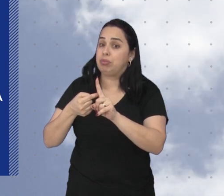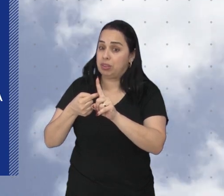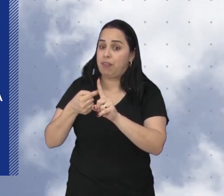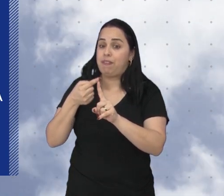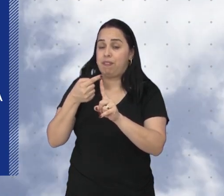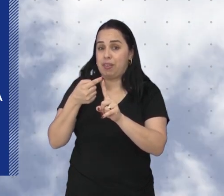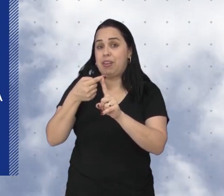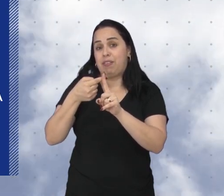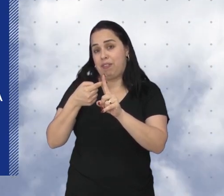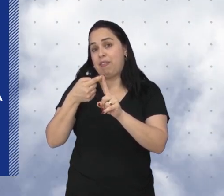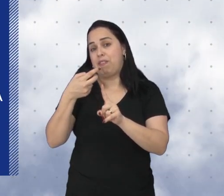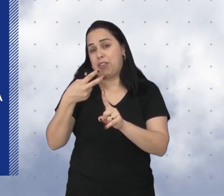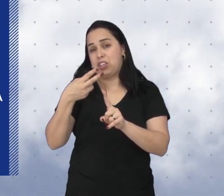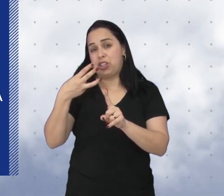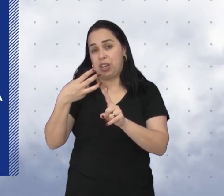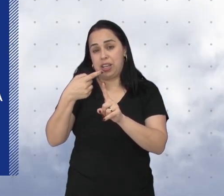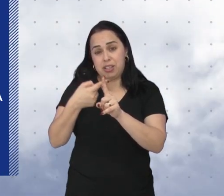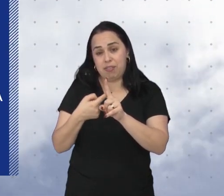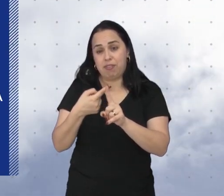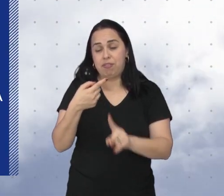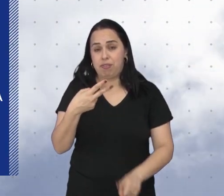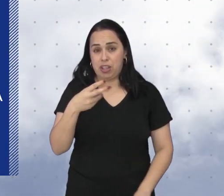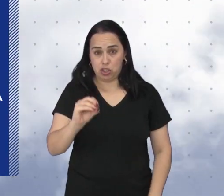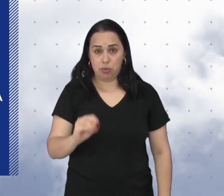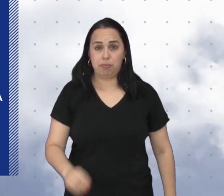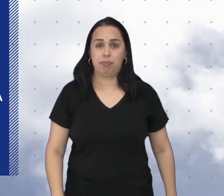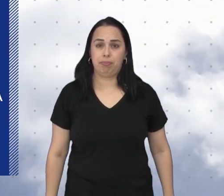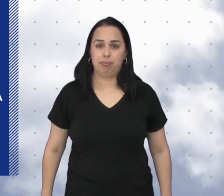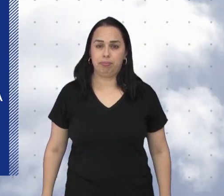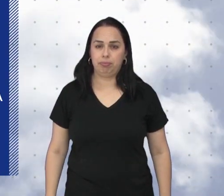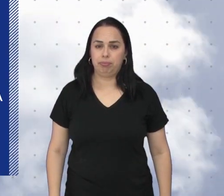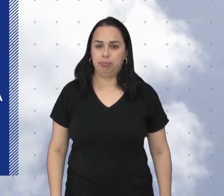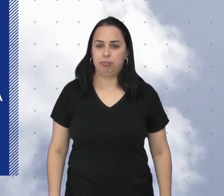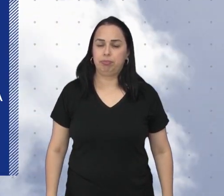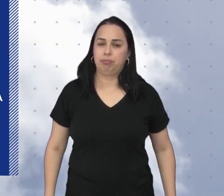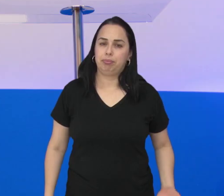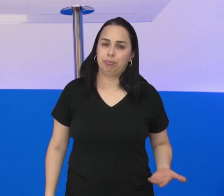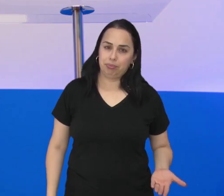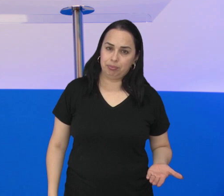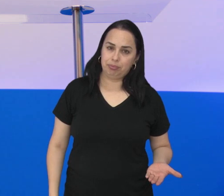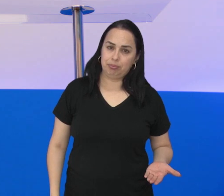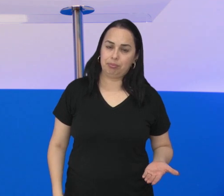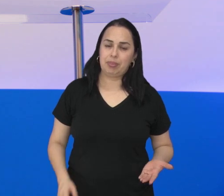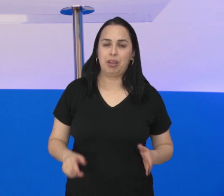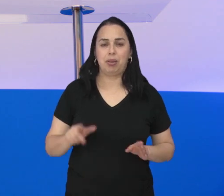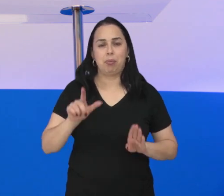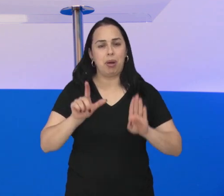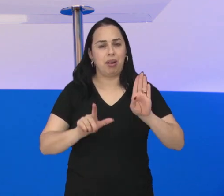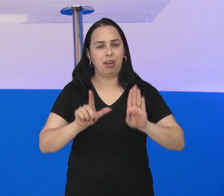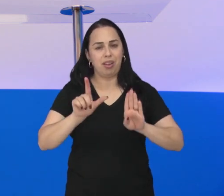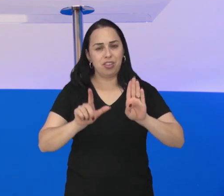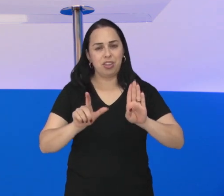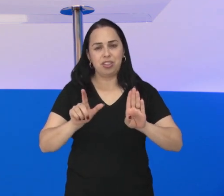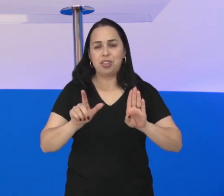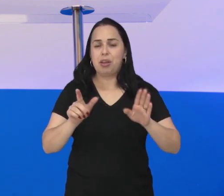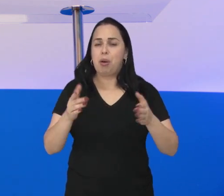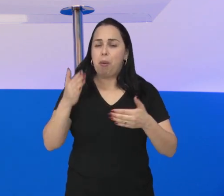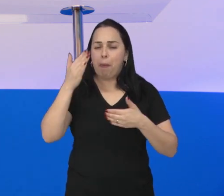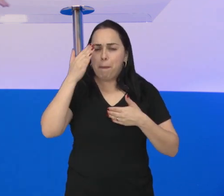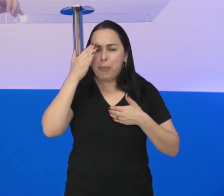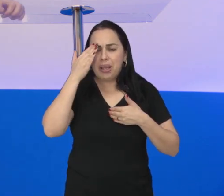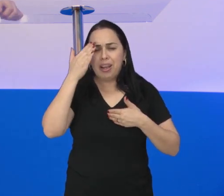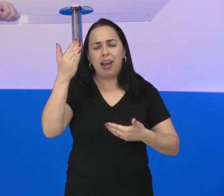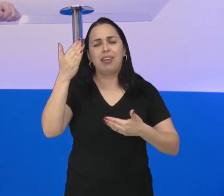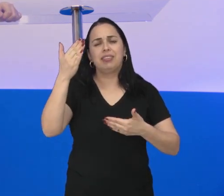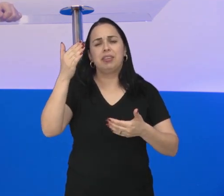pouco, com máxima de 23 graus e mínima de 20. E pessoal, este foi o boletim desta terça-feira.